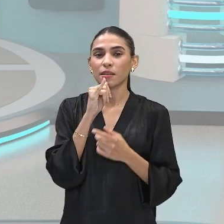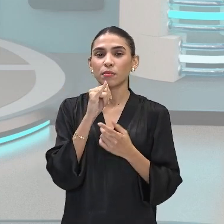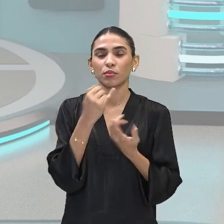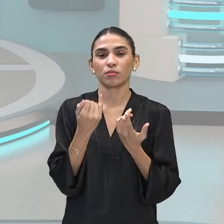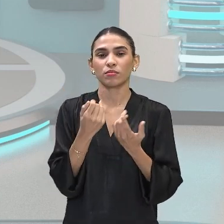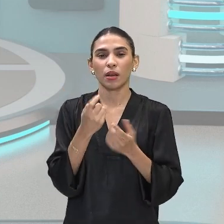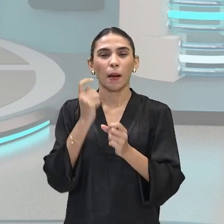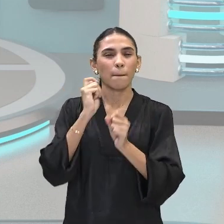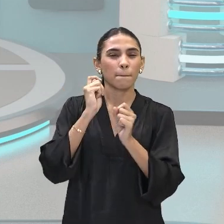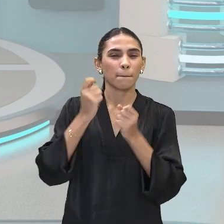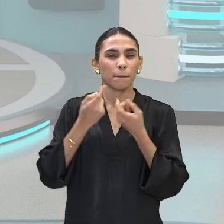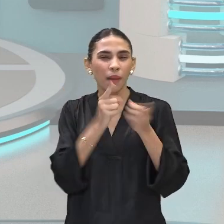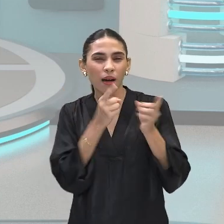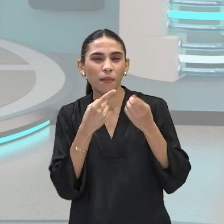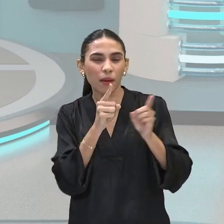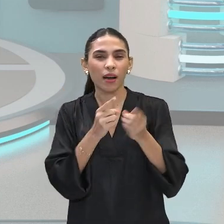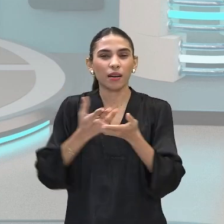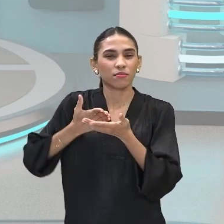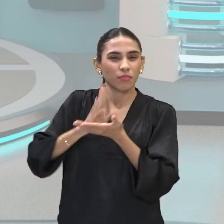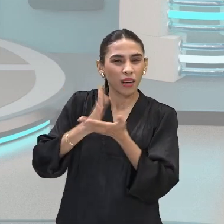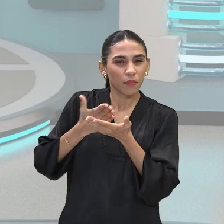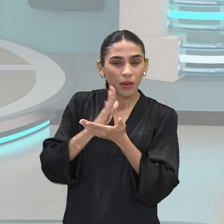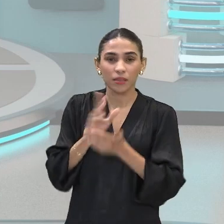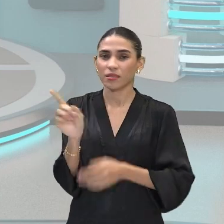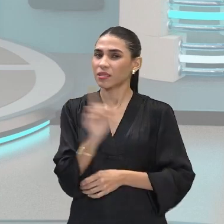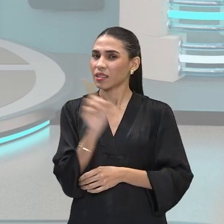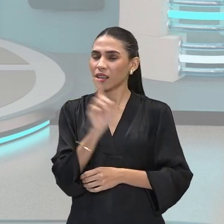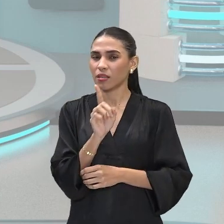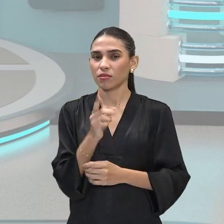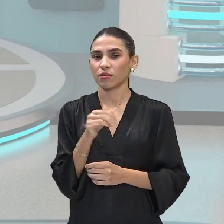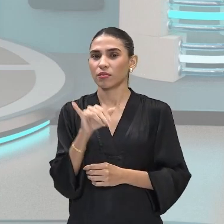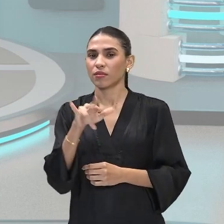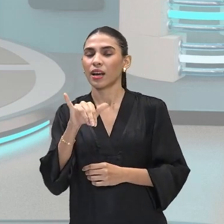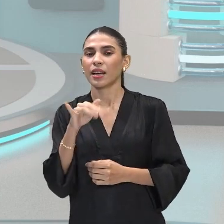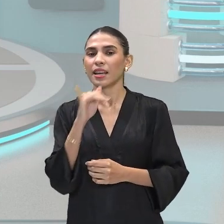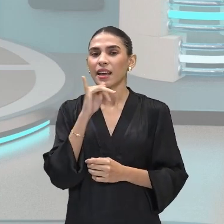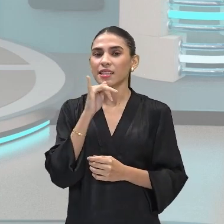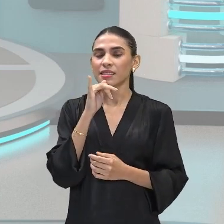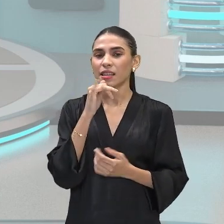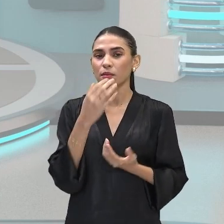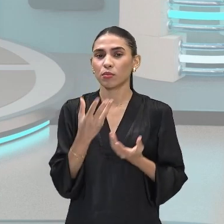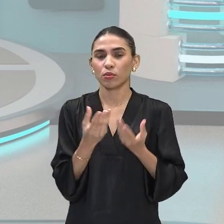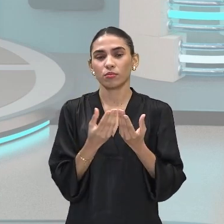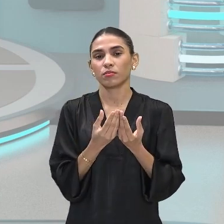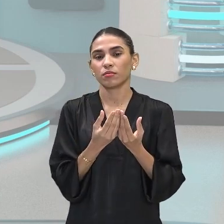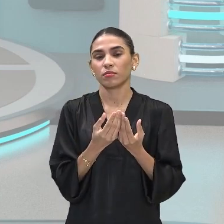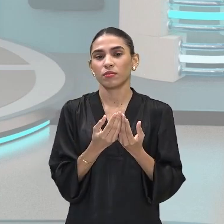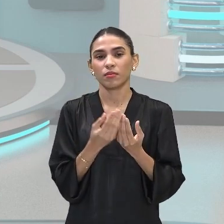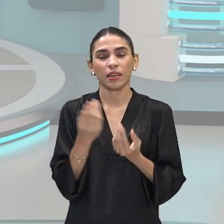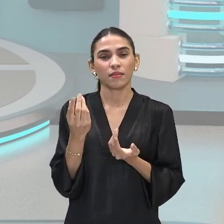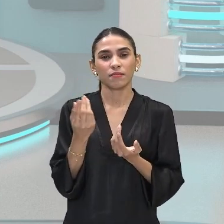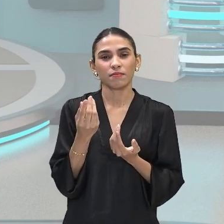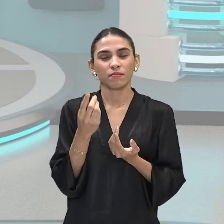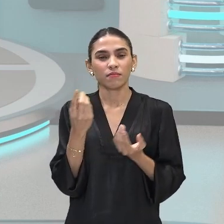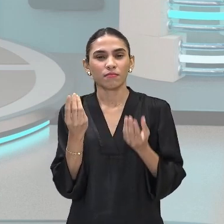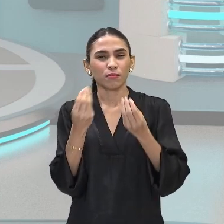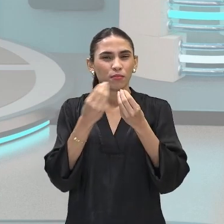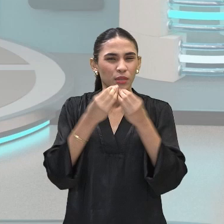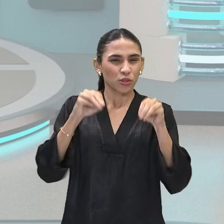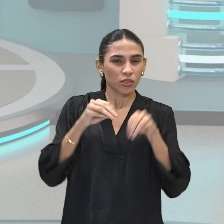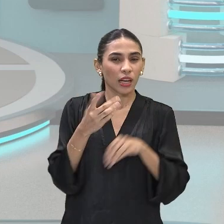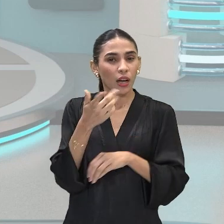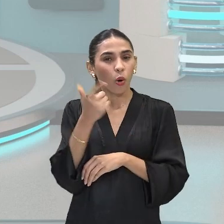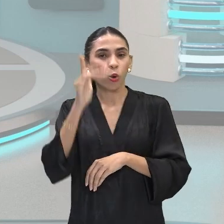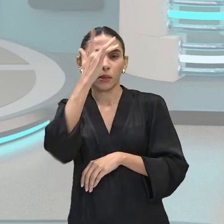depredar, criticar de forma que vai ferir a dignidade, um espaço, alguém. Mas